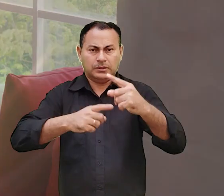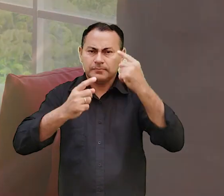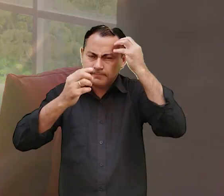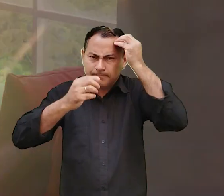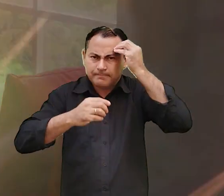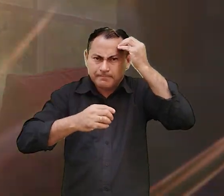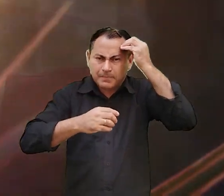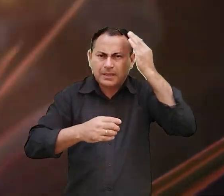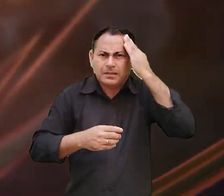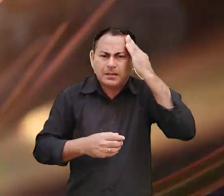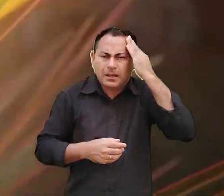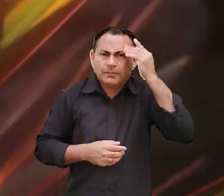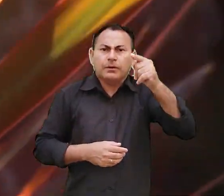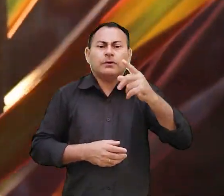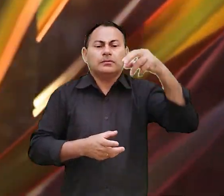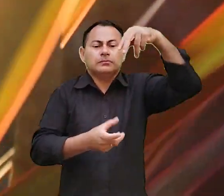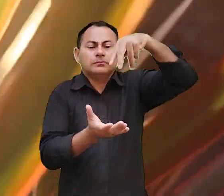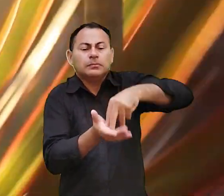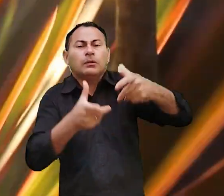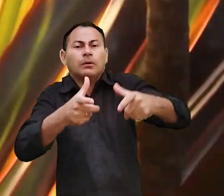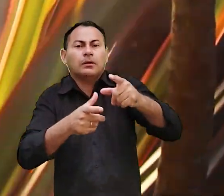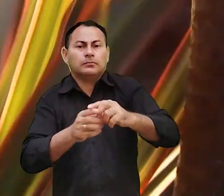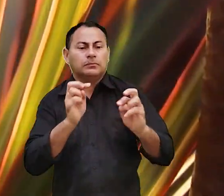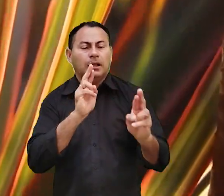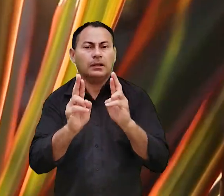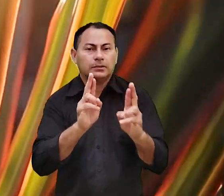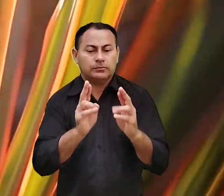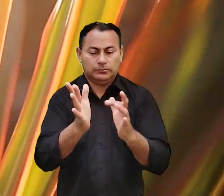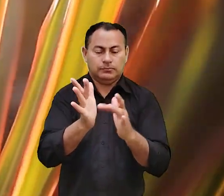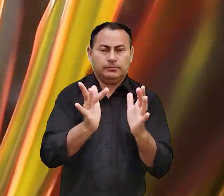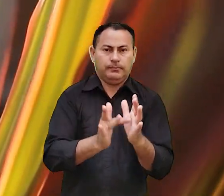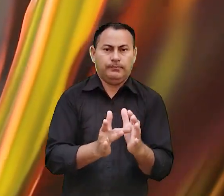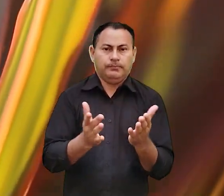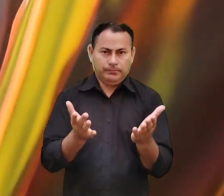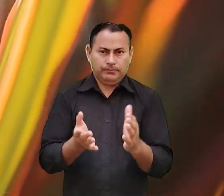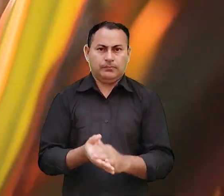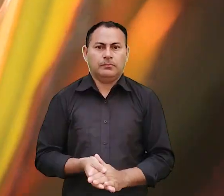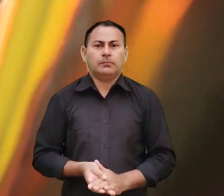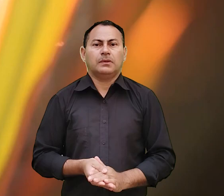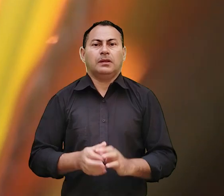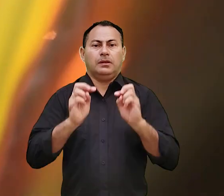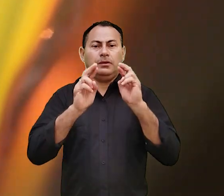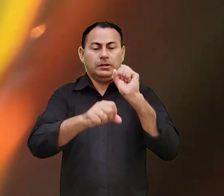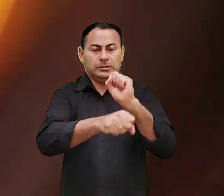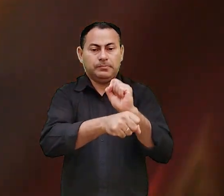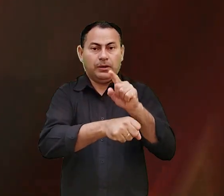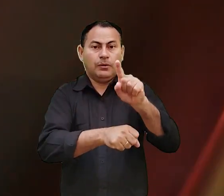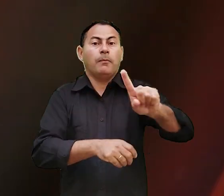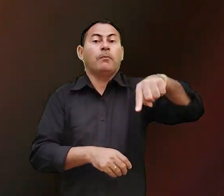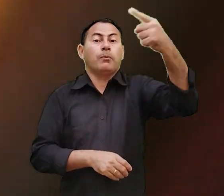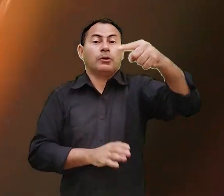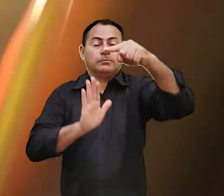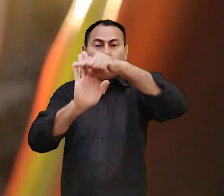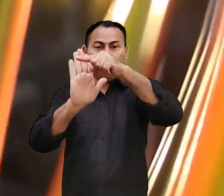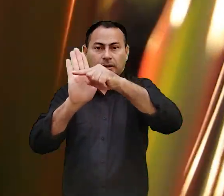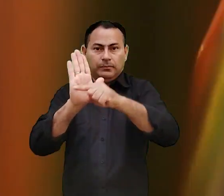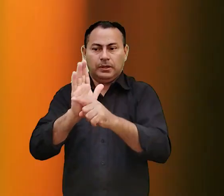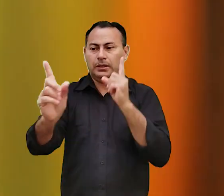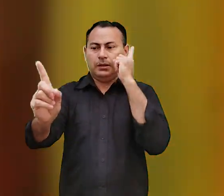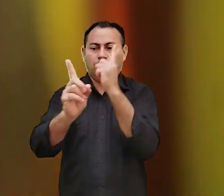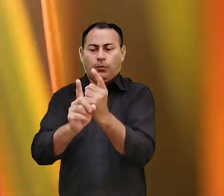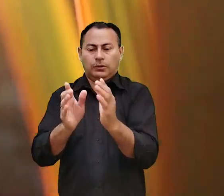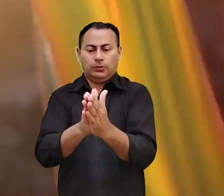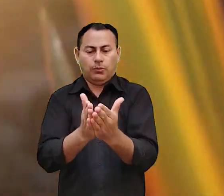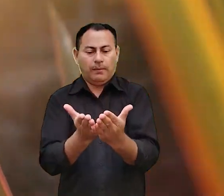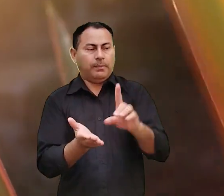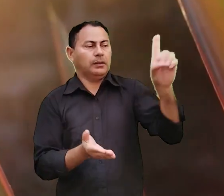se examine e descubra em que posição você está com relação a Jesus. Eu espero por você para o nosso próximo programa